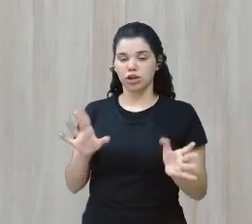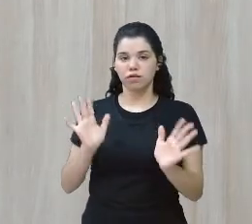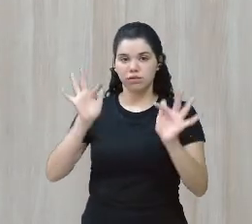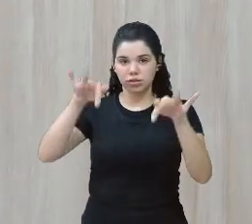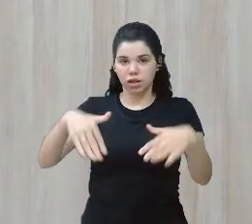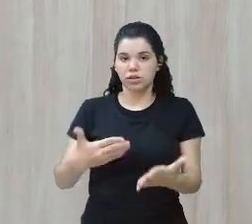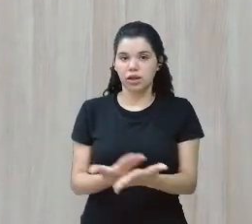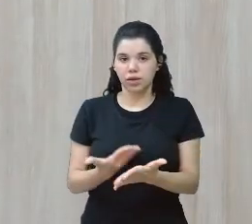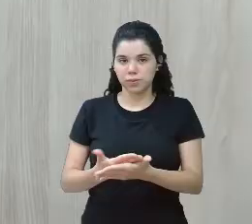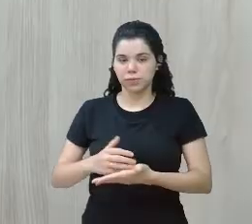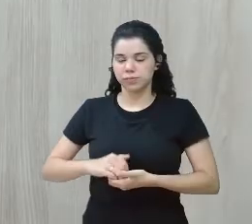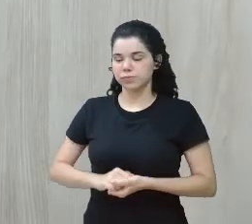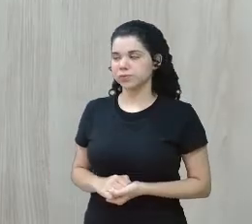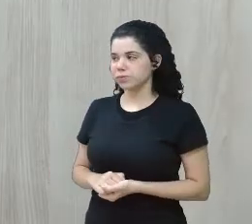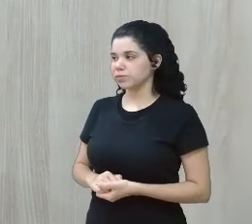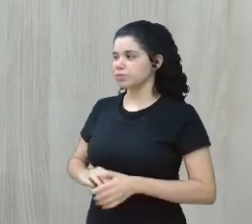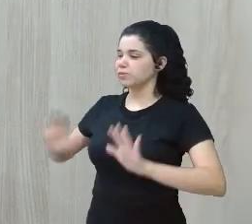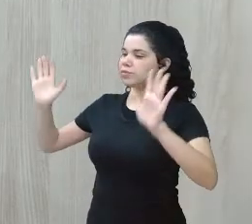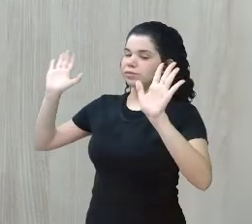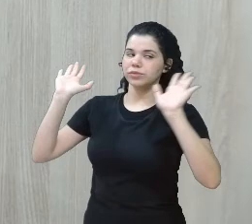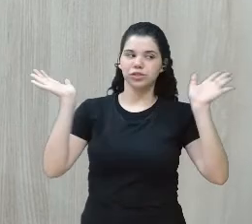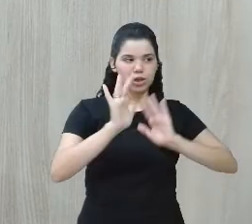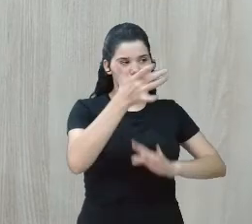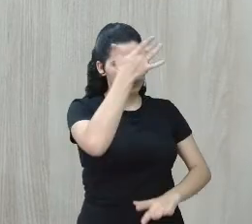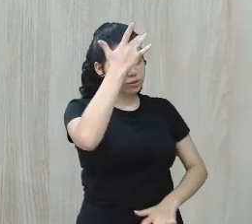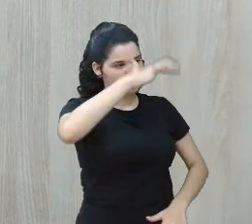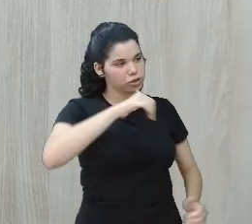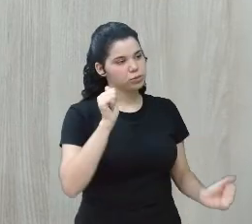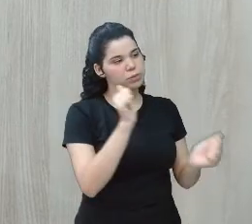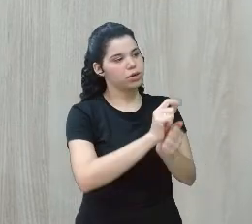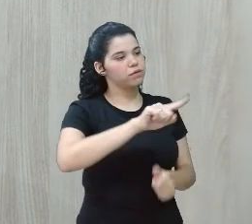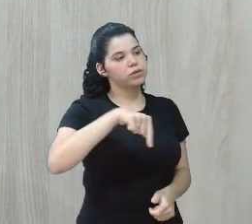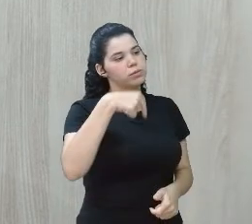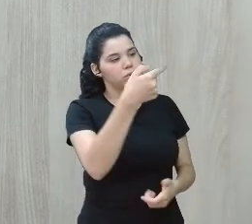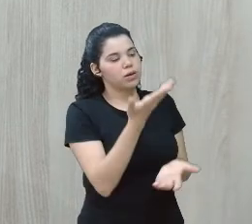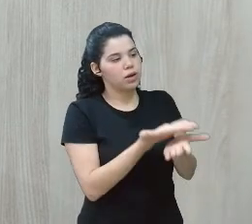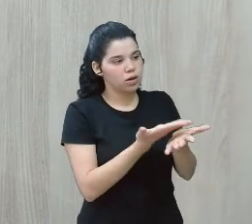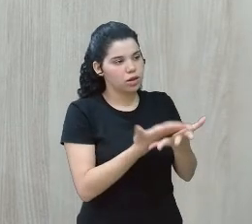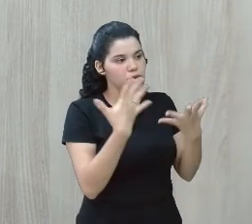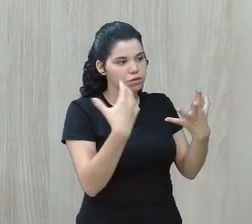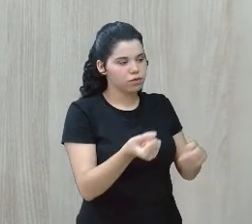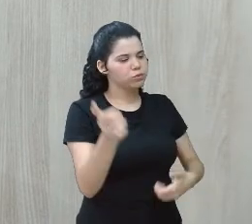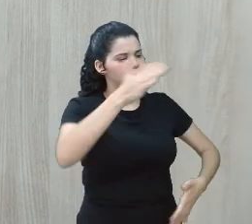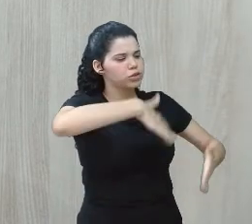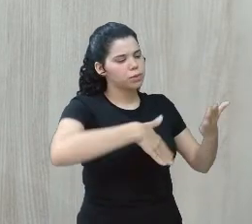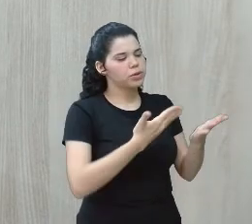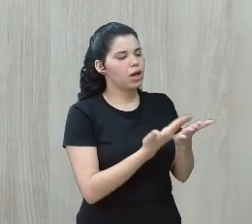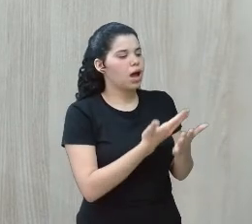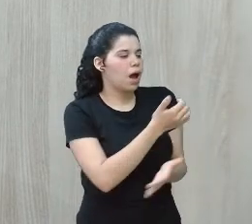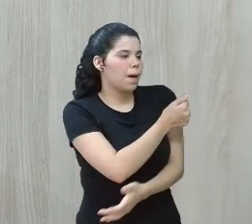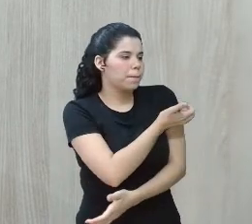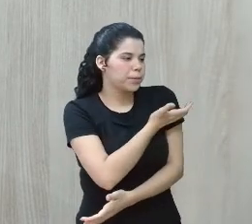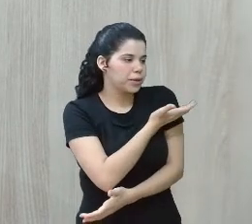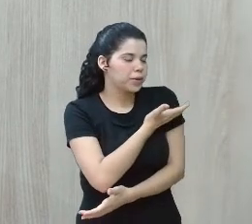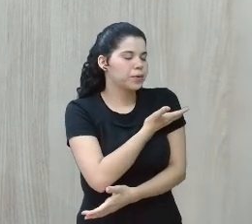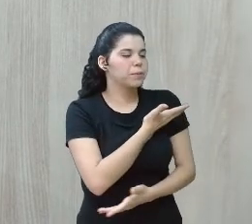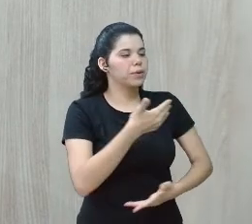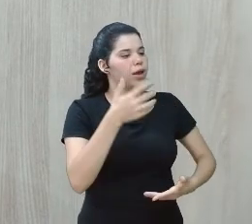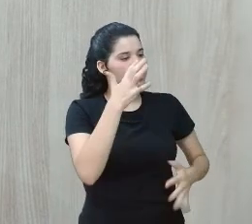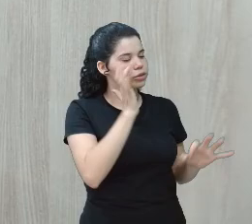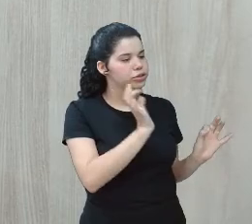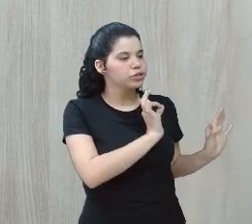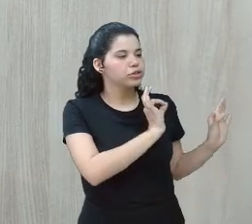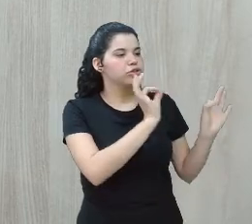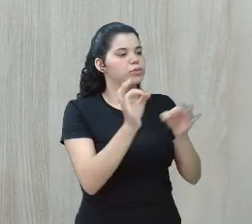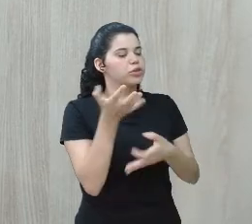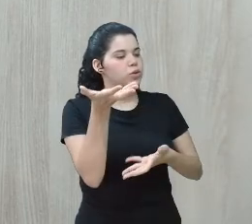terminando aqui a nossa aula. Tchau, pessoal. Aguardo vocês na próxima aula. E vamos lá, chama os amigos aí para conseguirmos